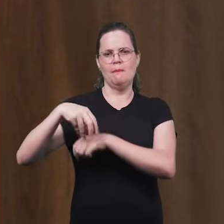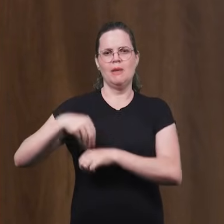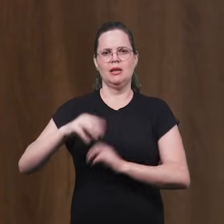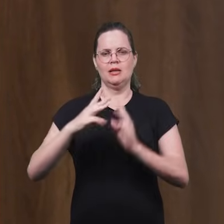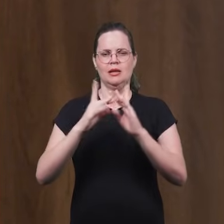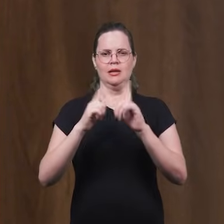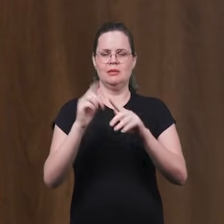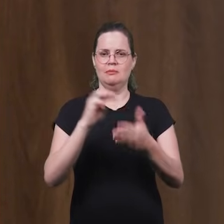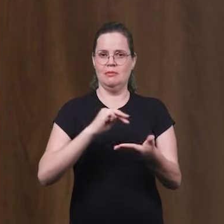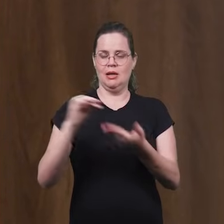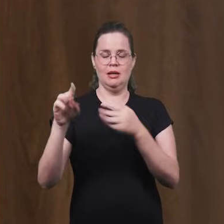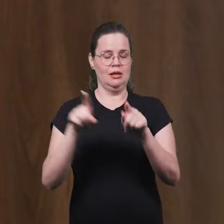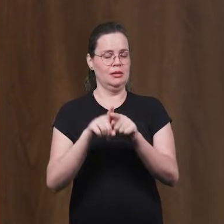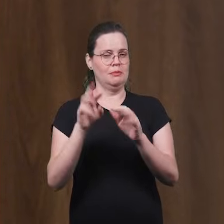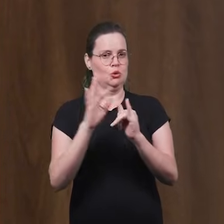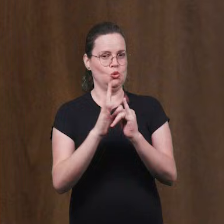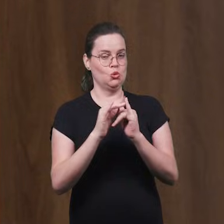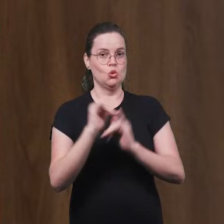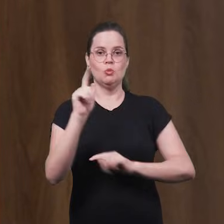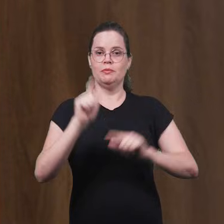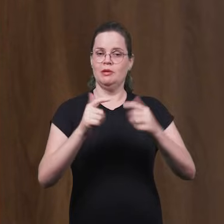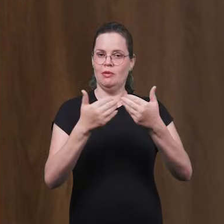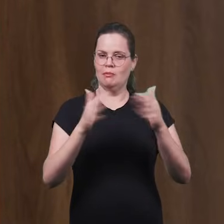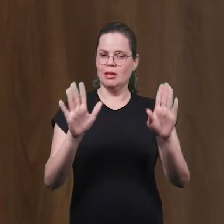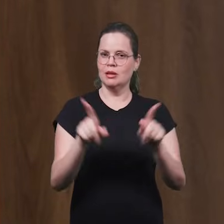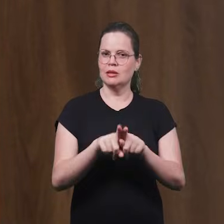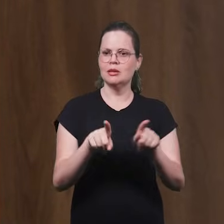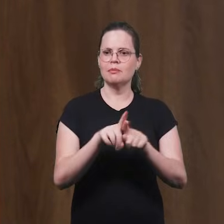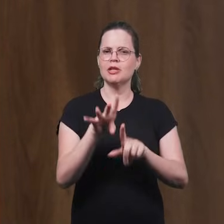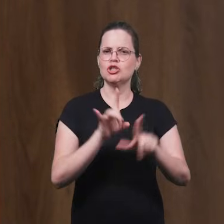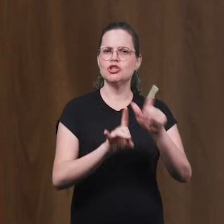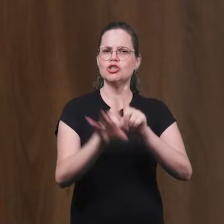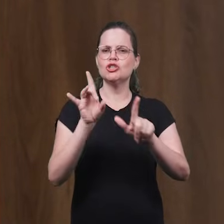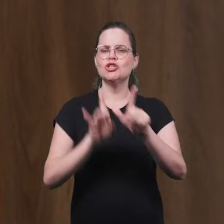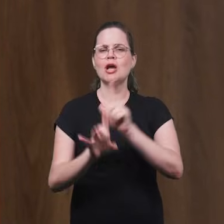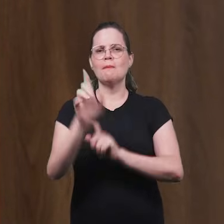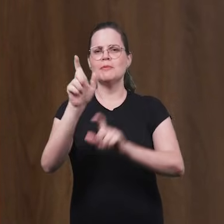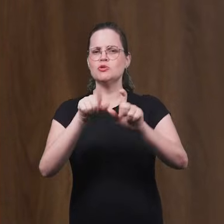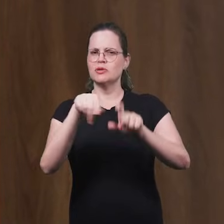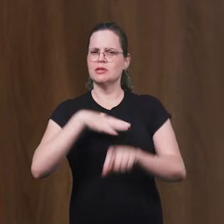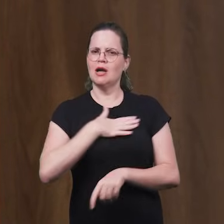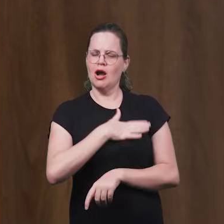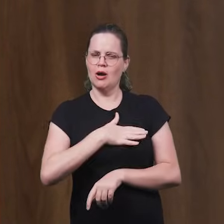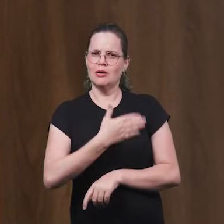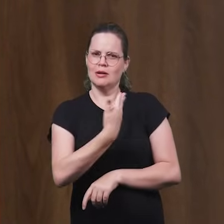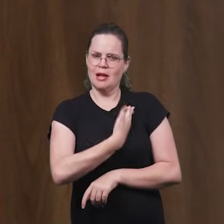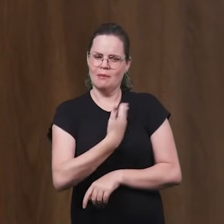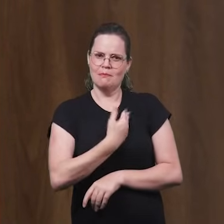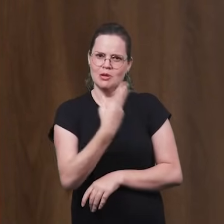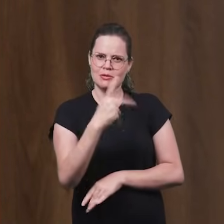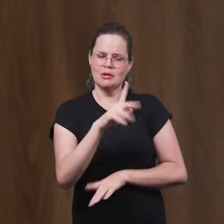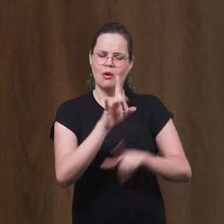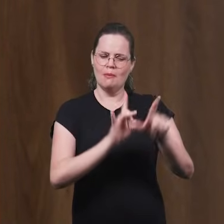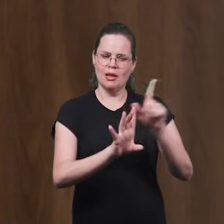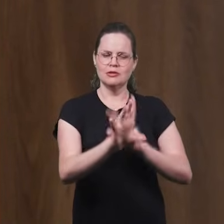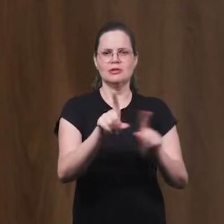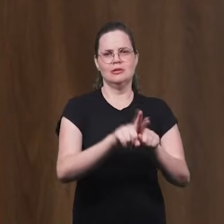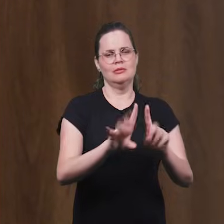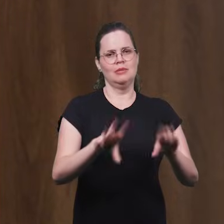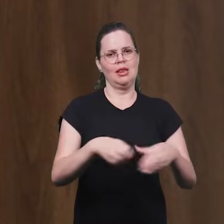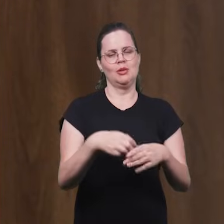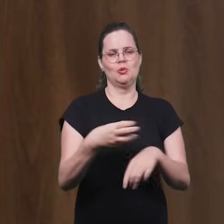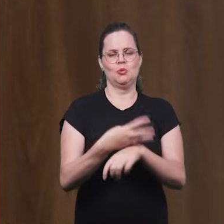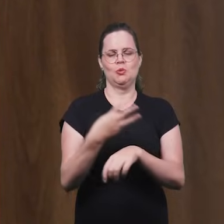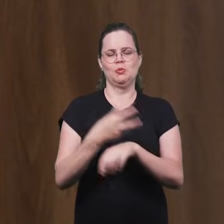aberta, mas também indique para as pessoas que você ama, aquelas pessoas que você também deseja este